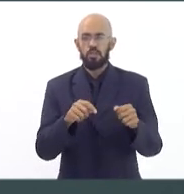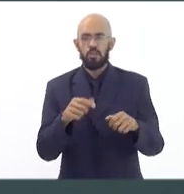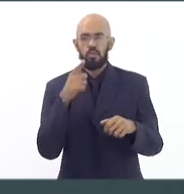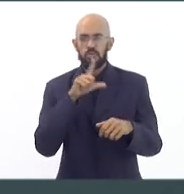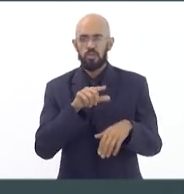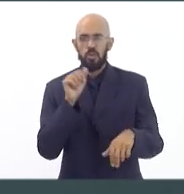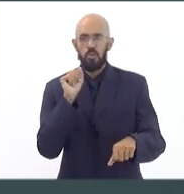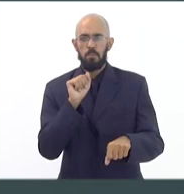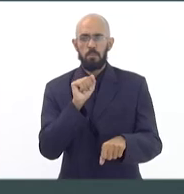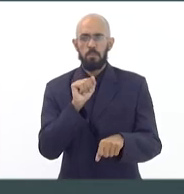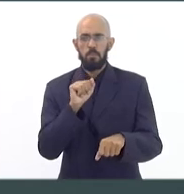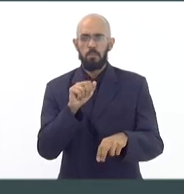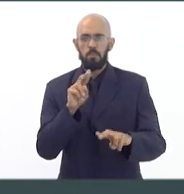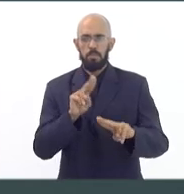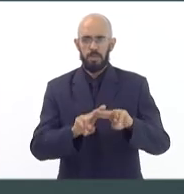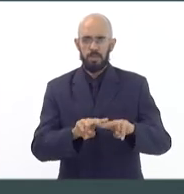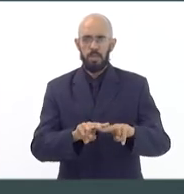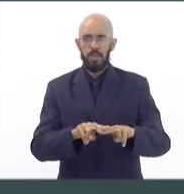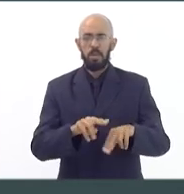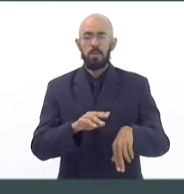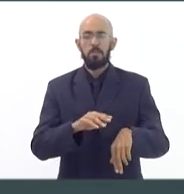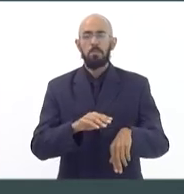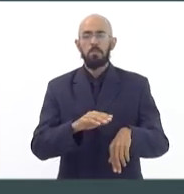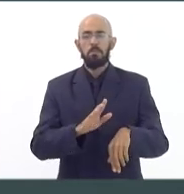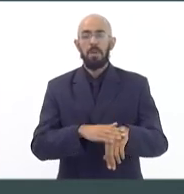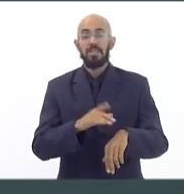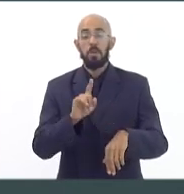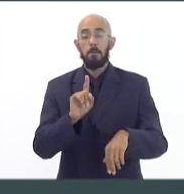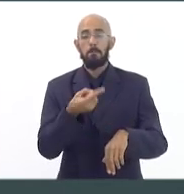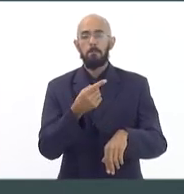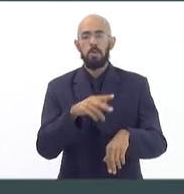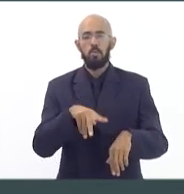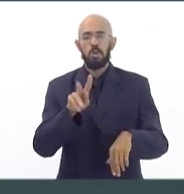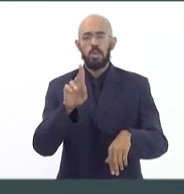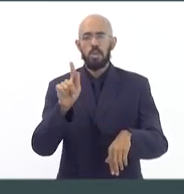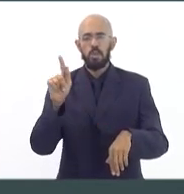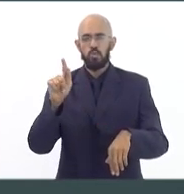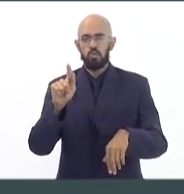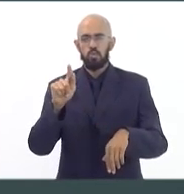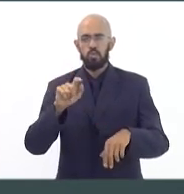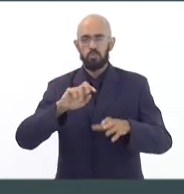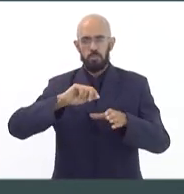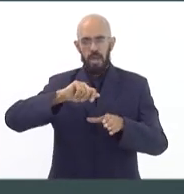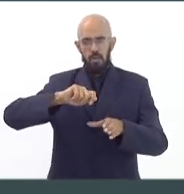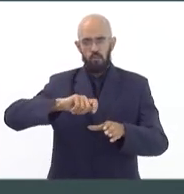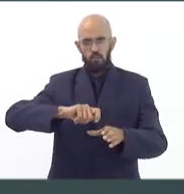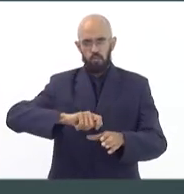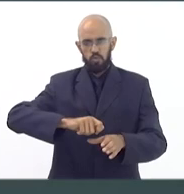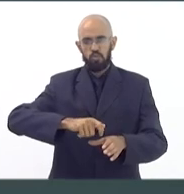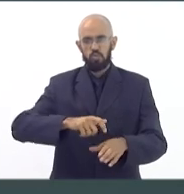tonelada de parafuso Senac que prendem hoje dormente